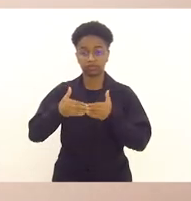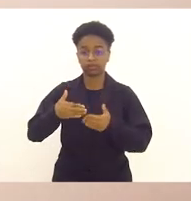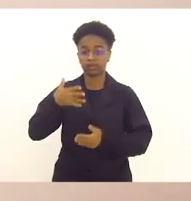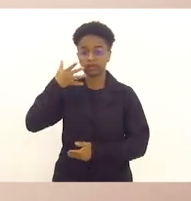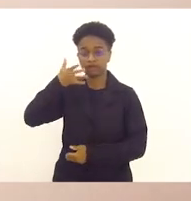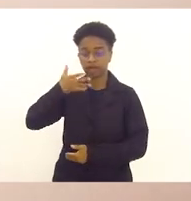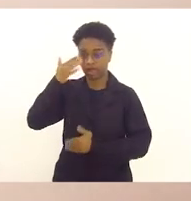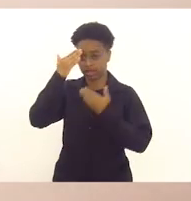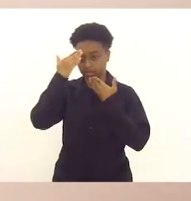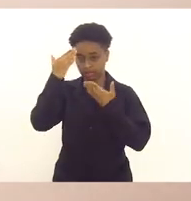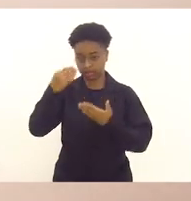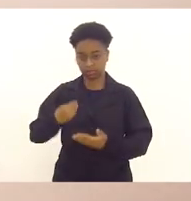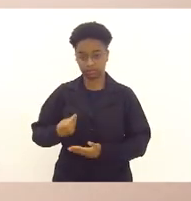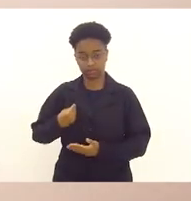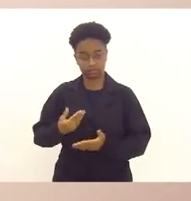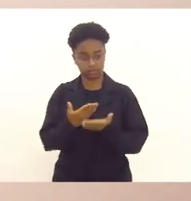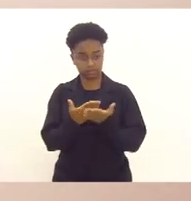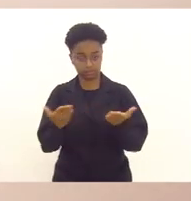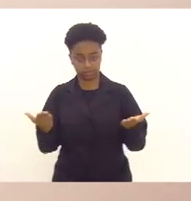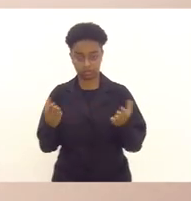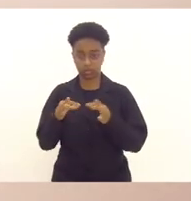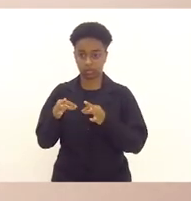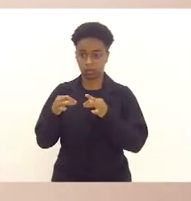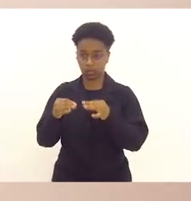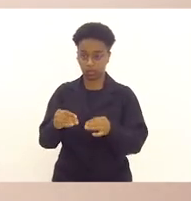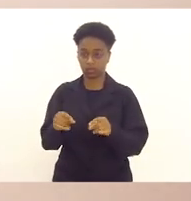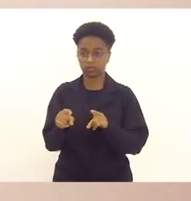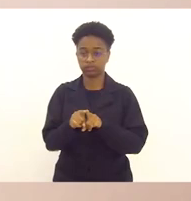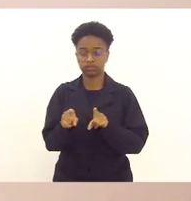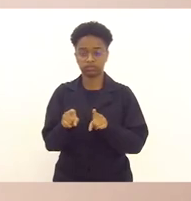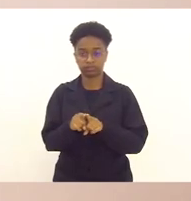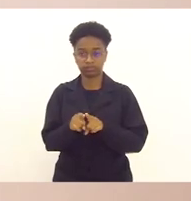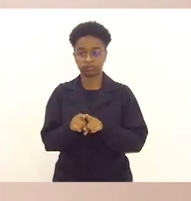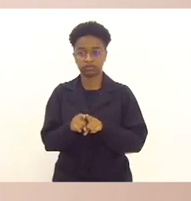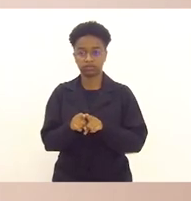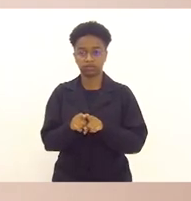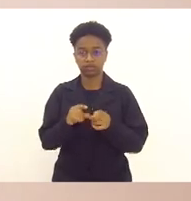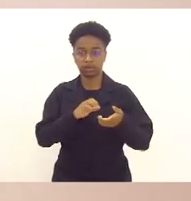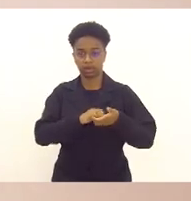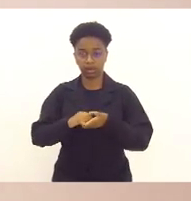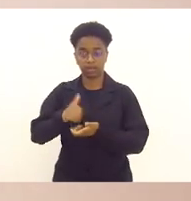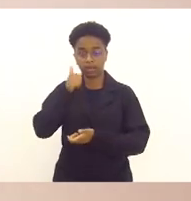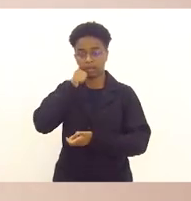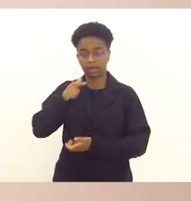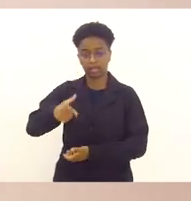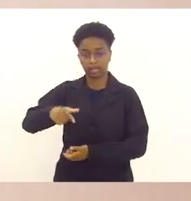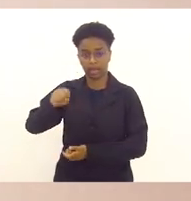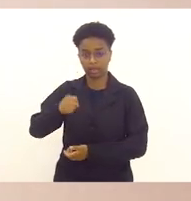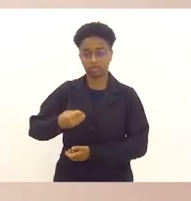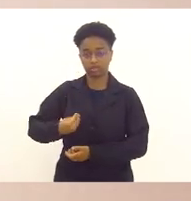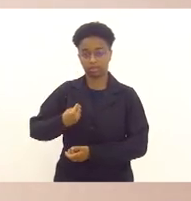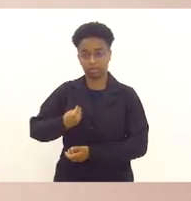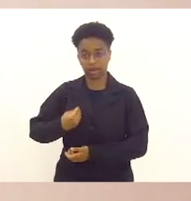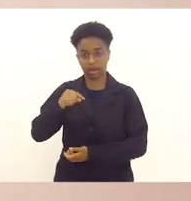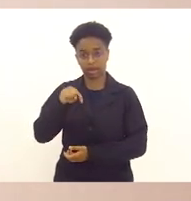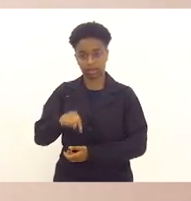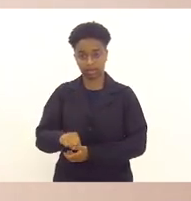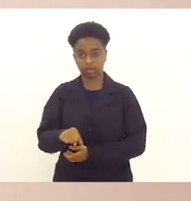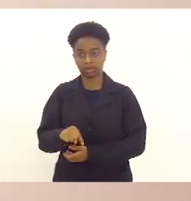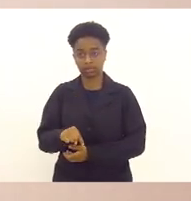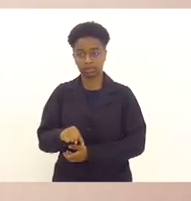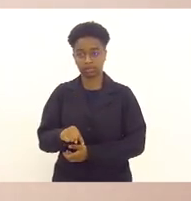agradecendo a presença de todos e saudando as mulheres lésbica presente e